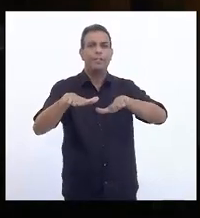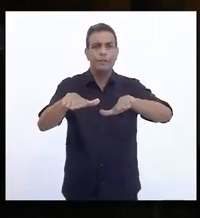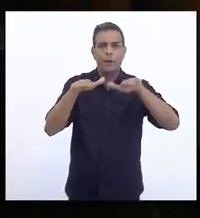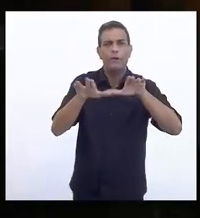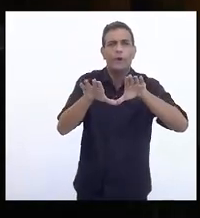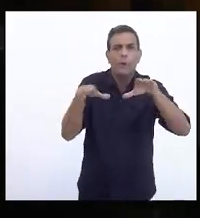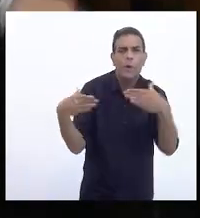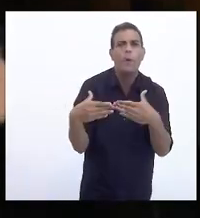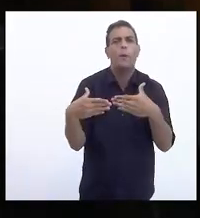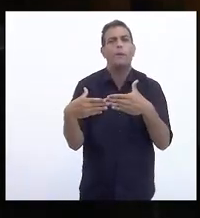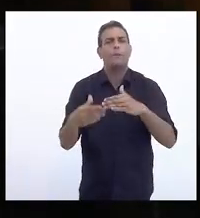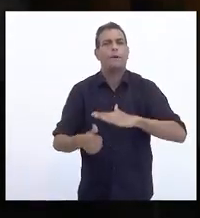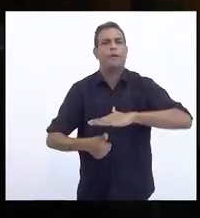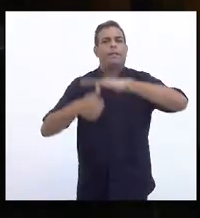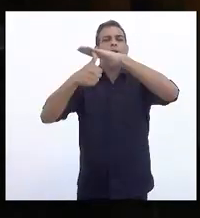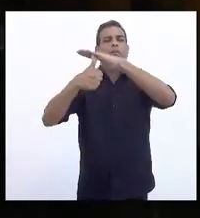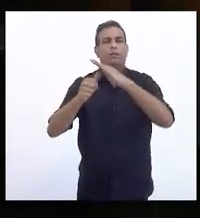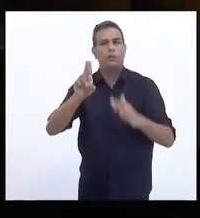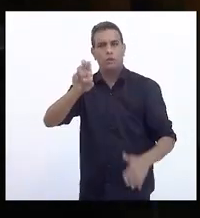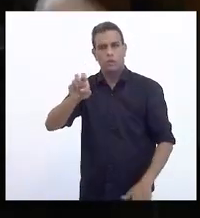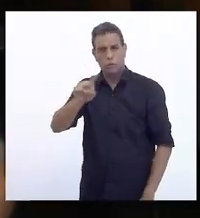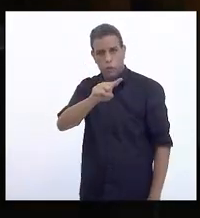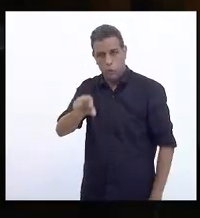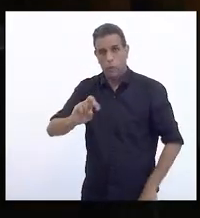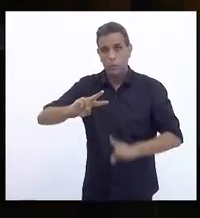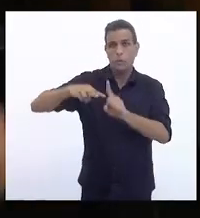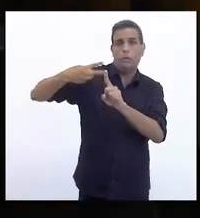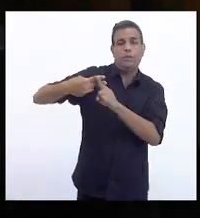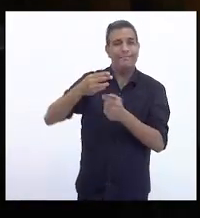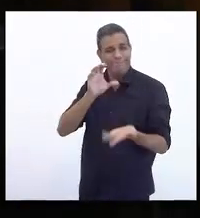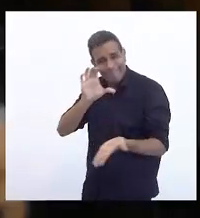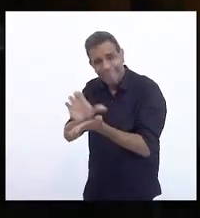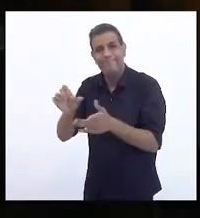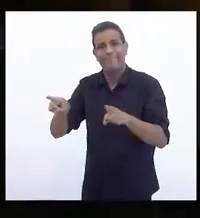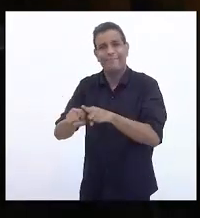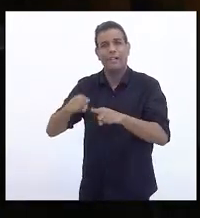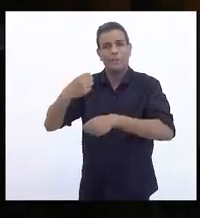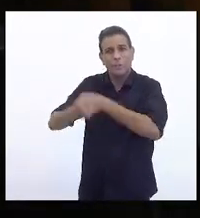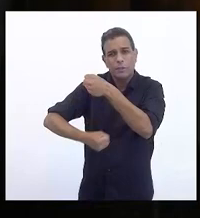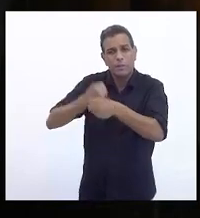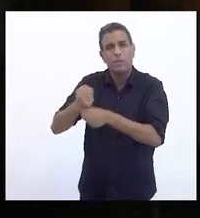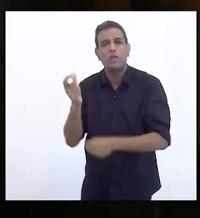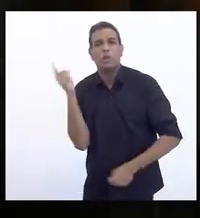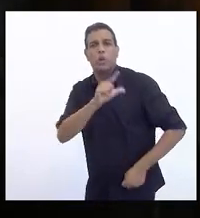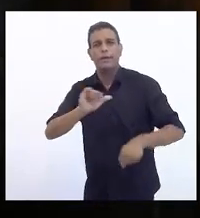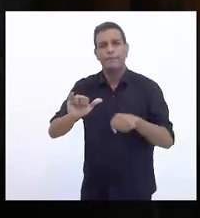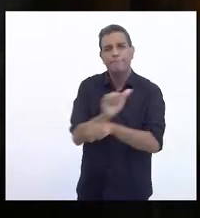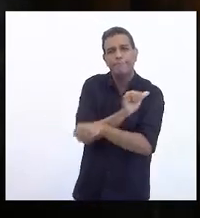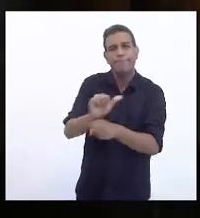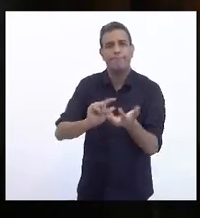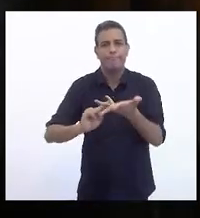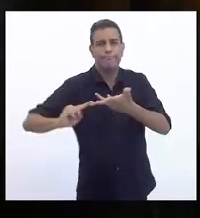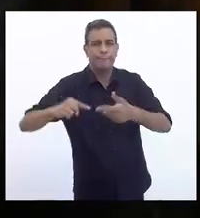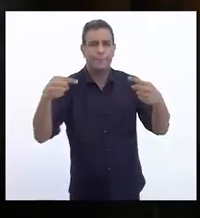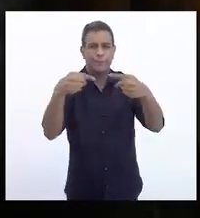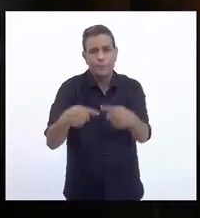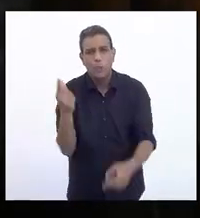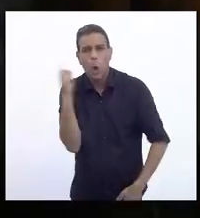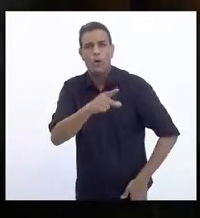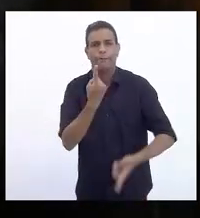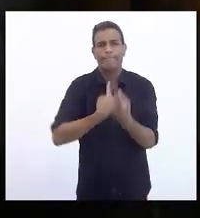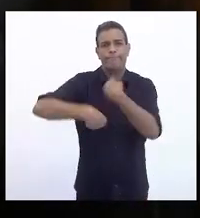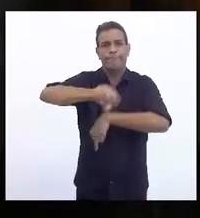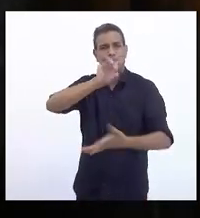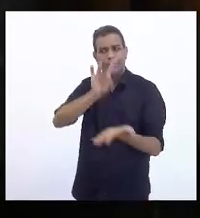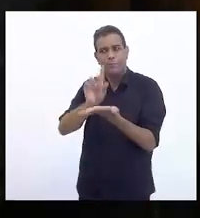conversar e falar: reitora Luanda Moraes, nós vamos dobrar o orçamento da UESO para o próximo ano e começar a construir as condições para que vocês sejam, de